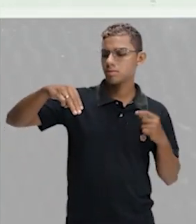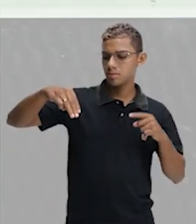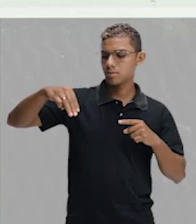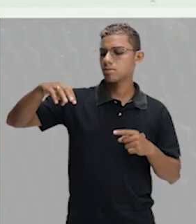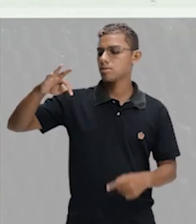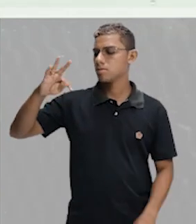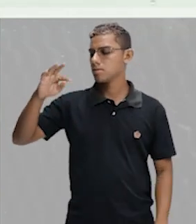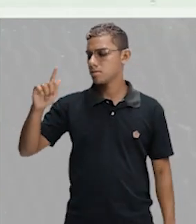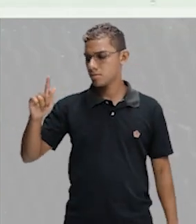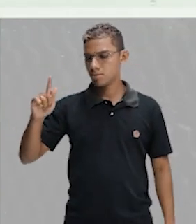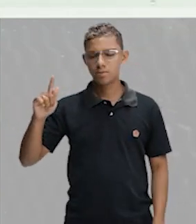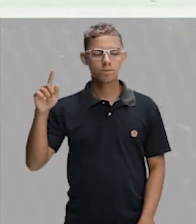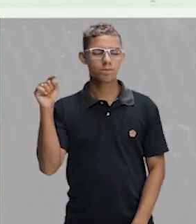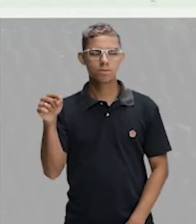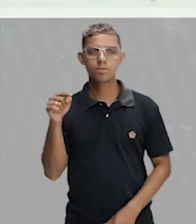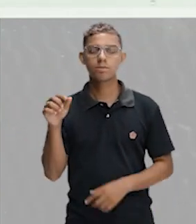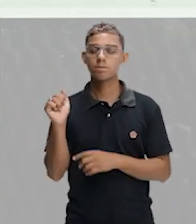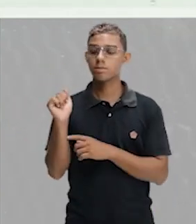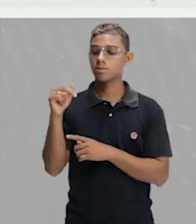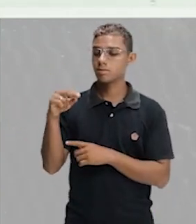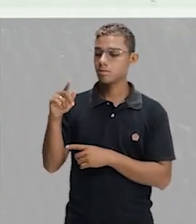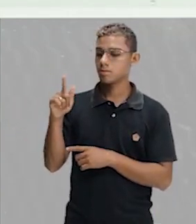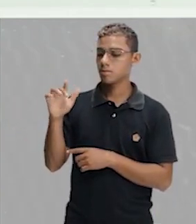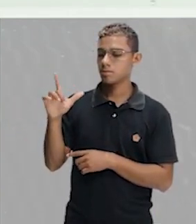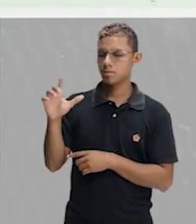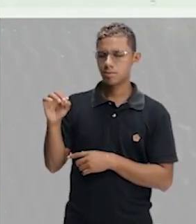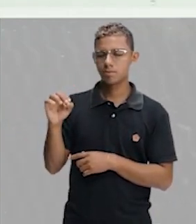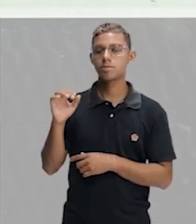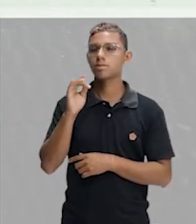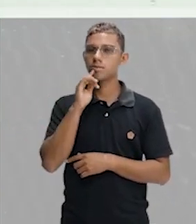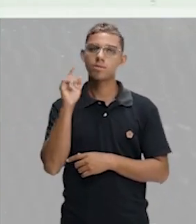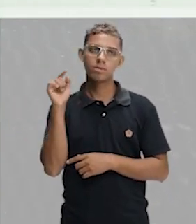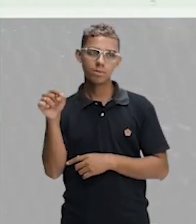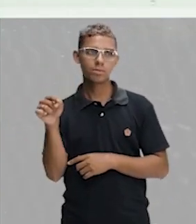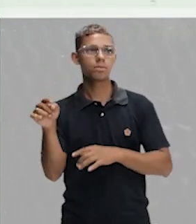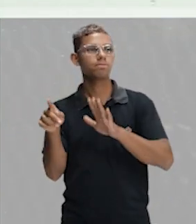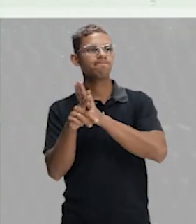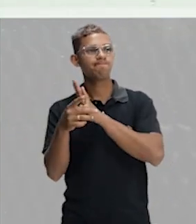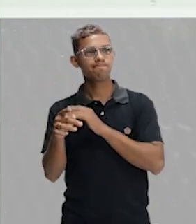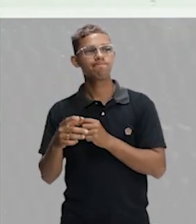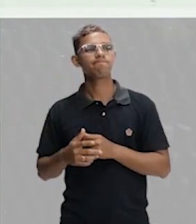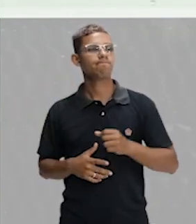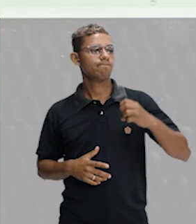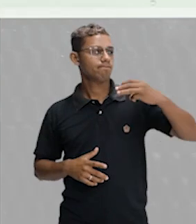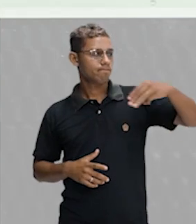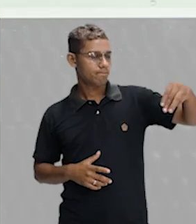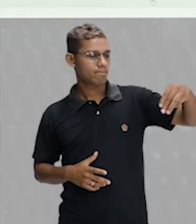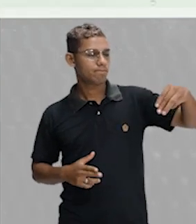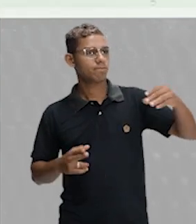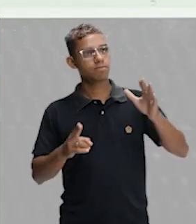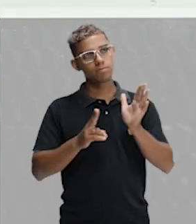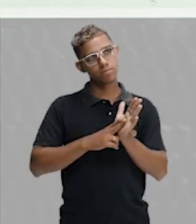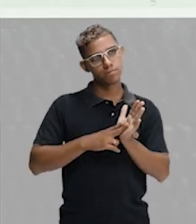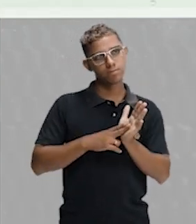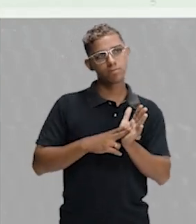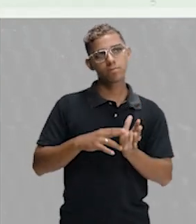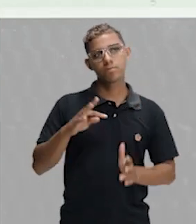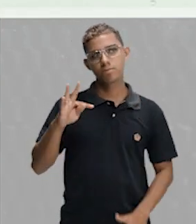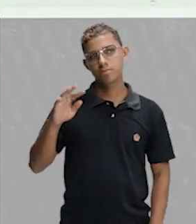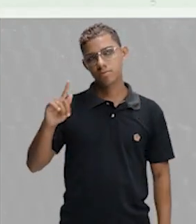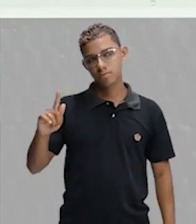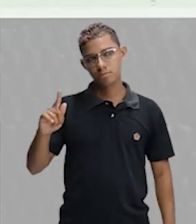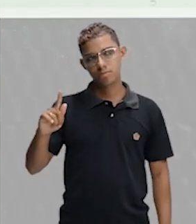a tangente do ângulo que a reta faz com eixo X então quer dizer que esse M aqui ó ele é igual a tangente